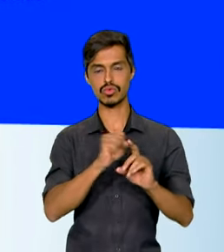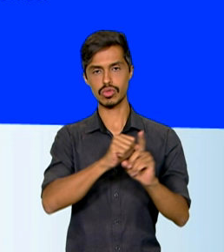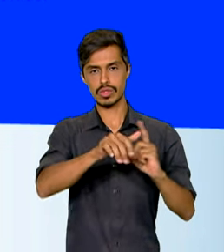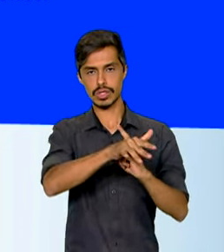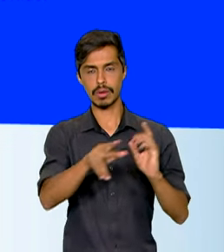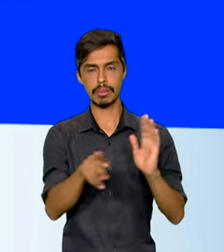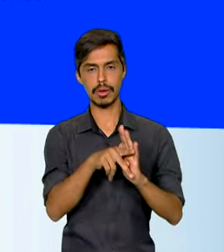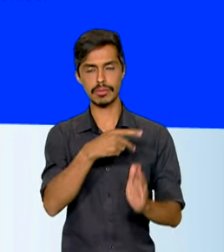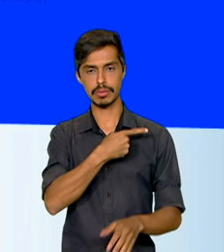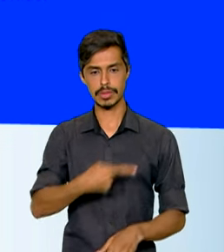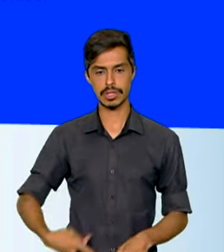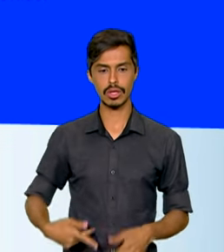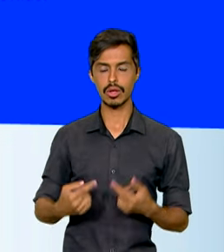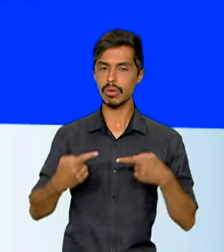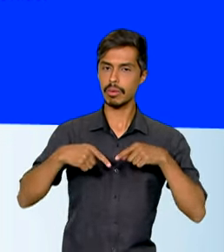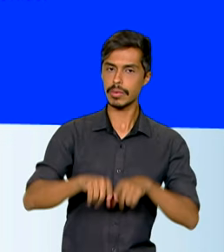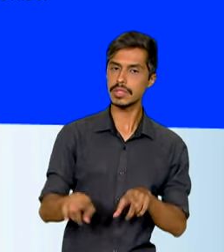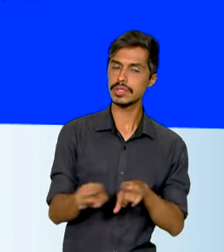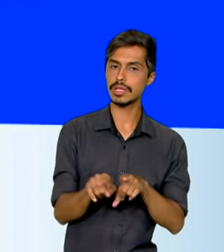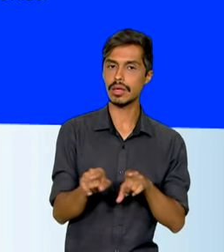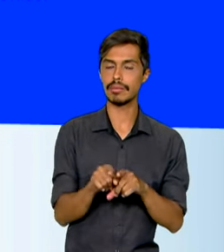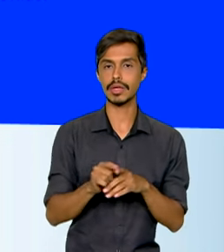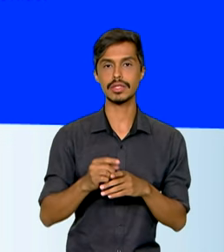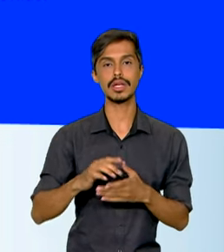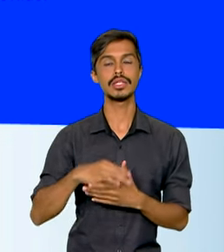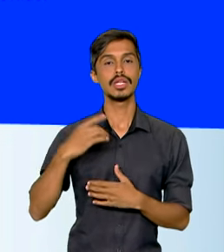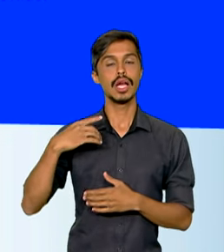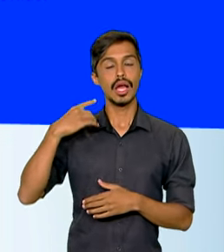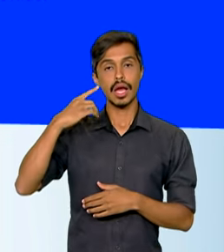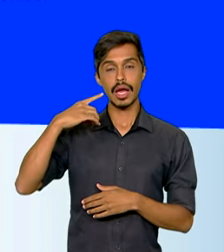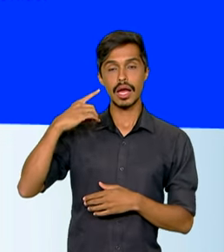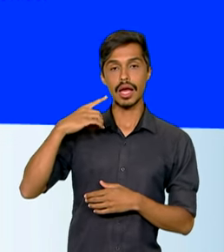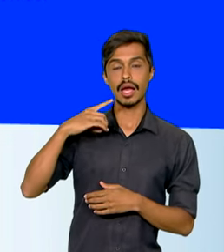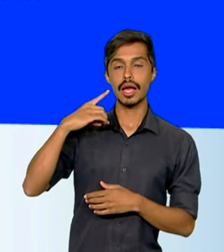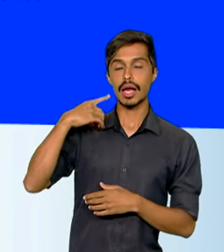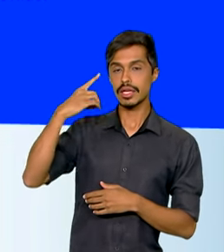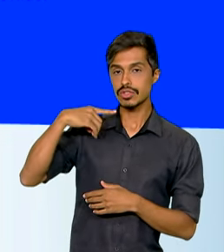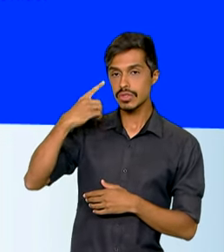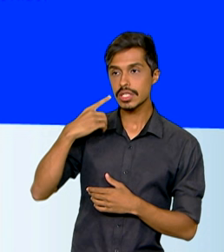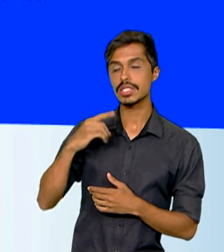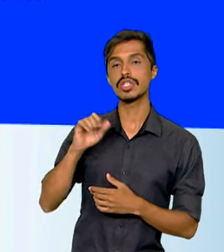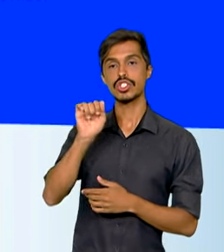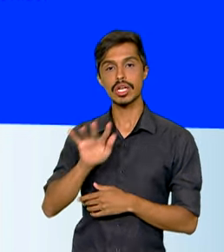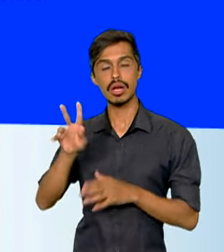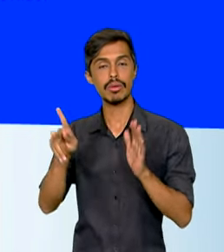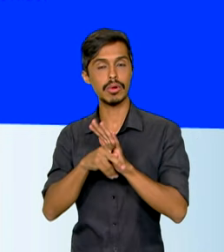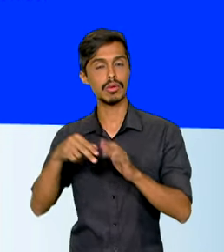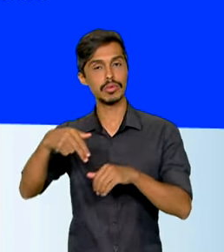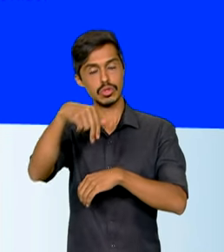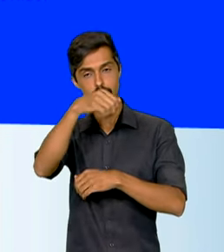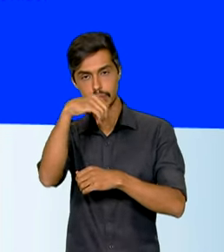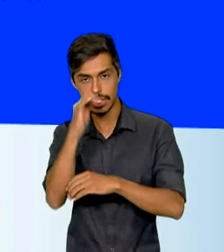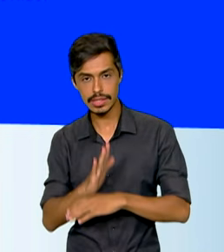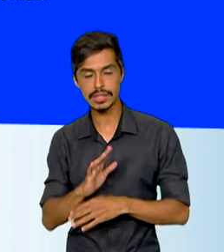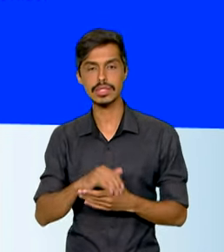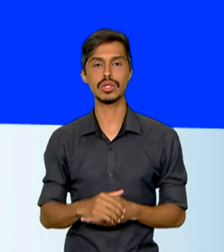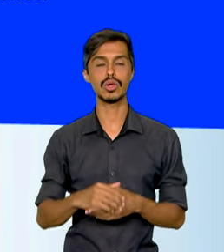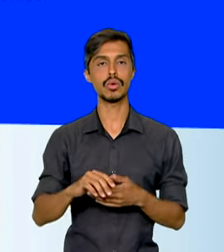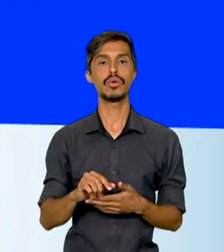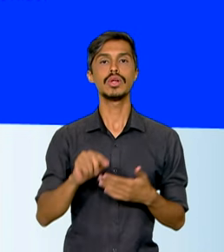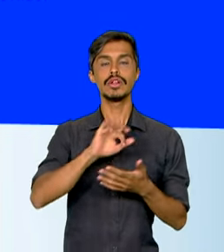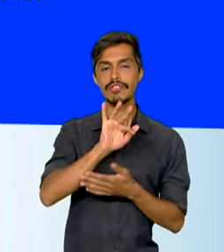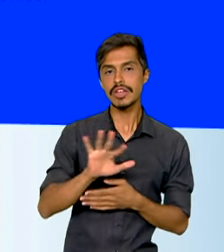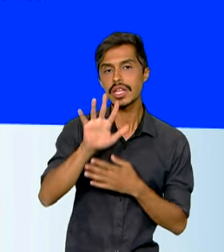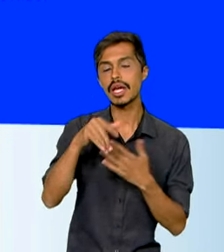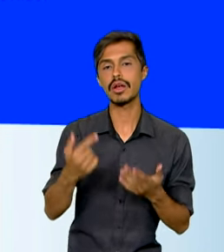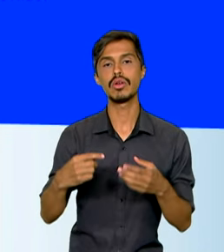da Presidência, com a parceria da Advocacia-Geral da União, do Ministério da Justiça e Segurança Pública, do Ministério